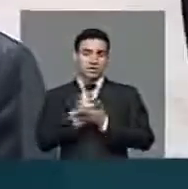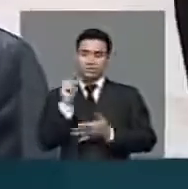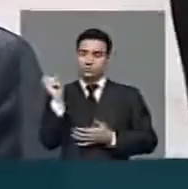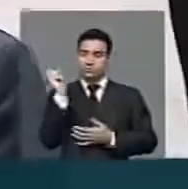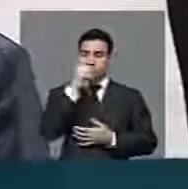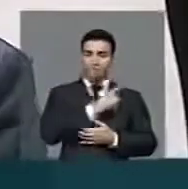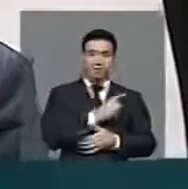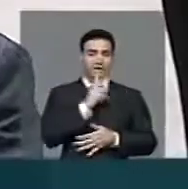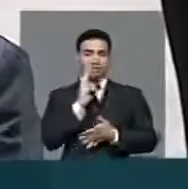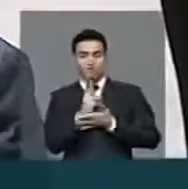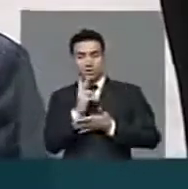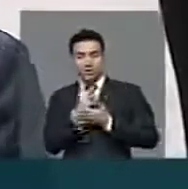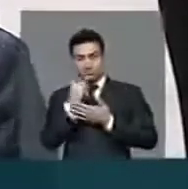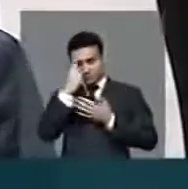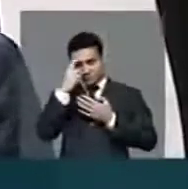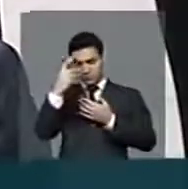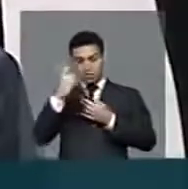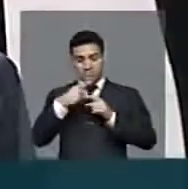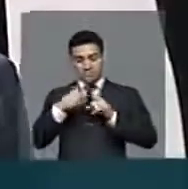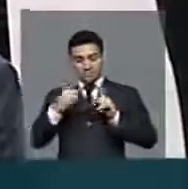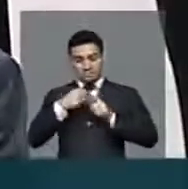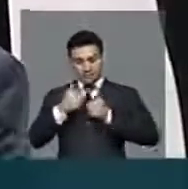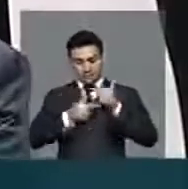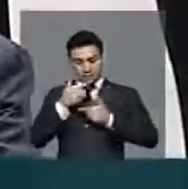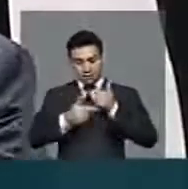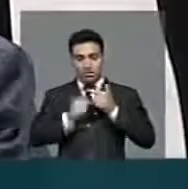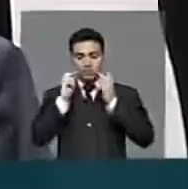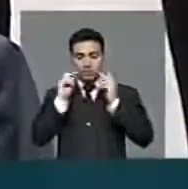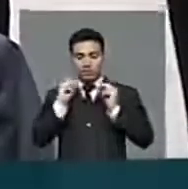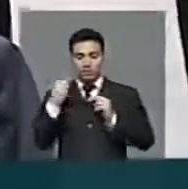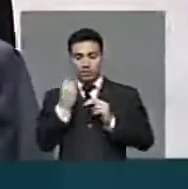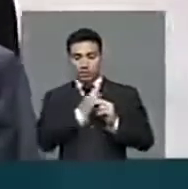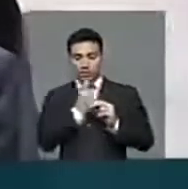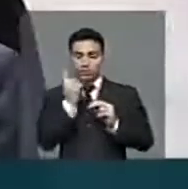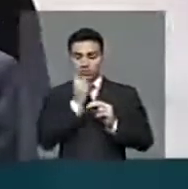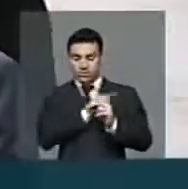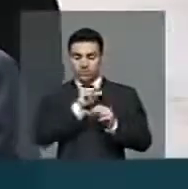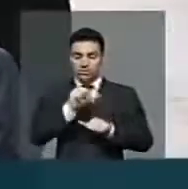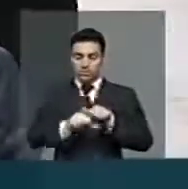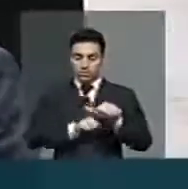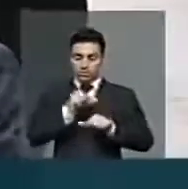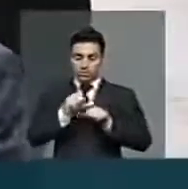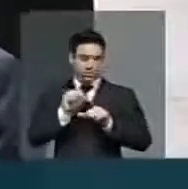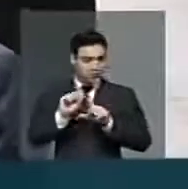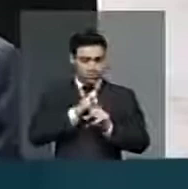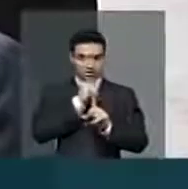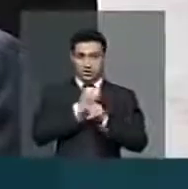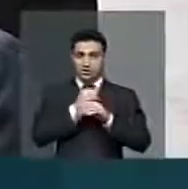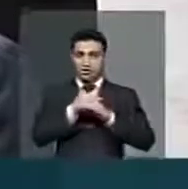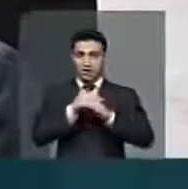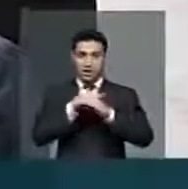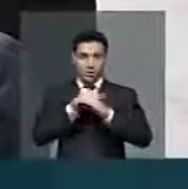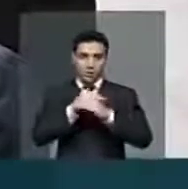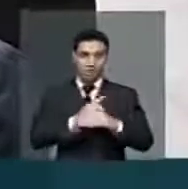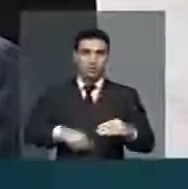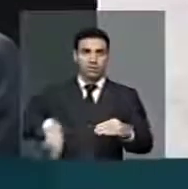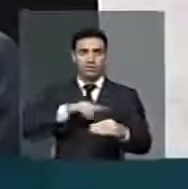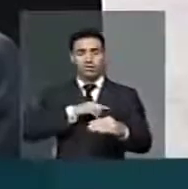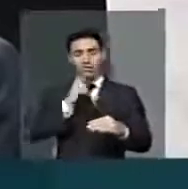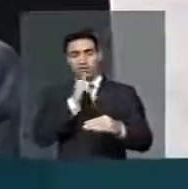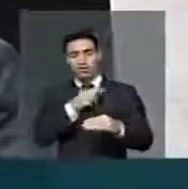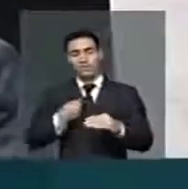toda a violência, mas se trabalhar para que tenhamos uma sociedade equânime, onde todos possamos viver em